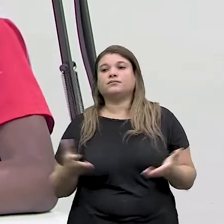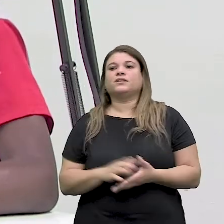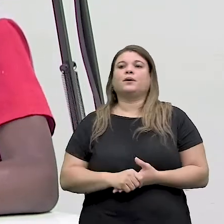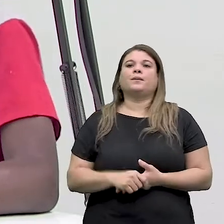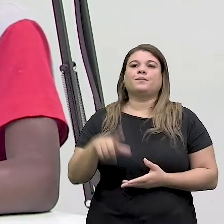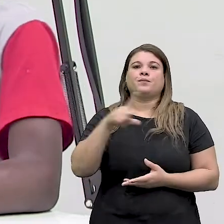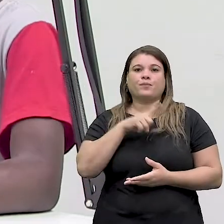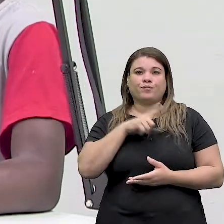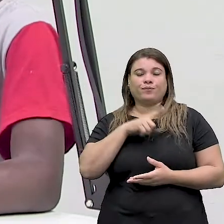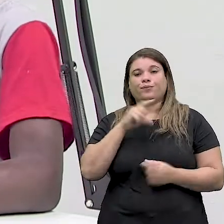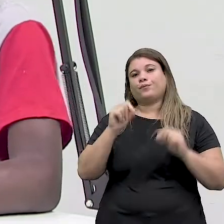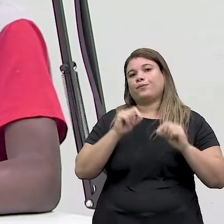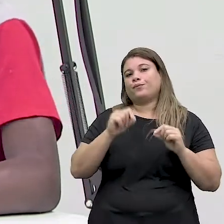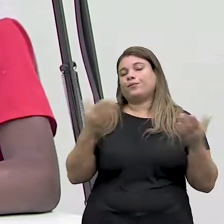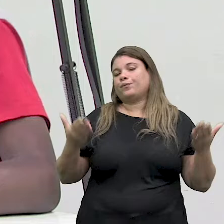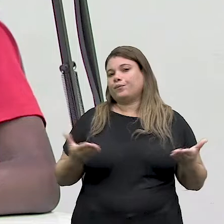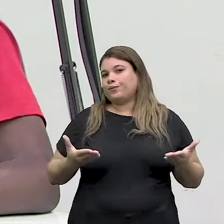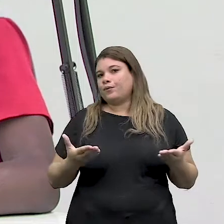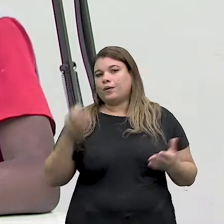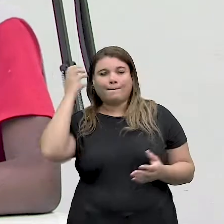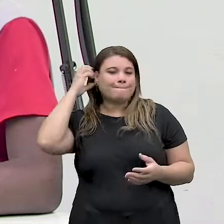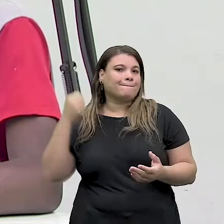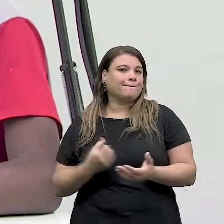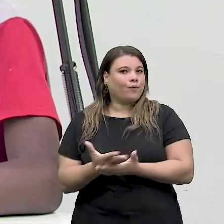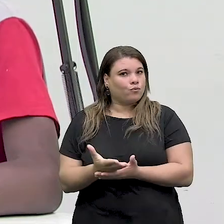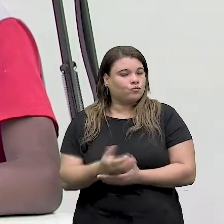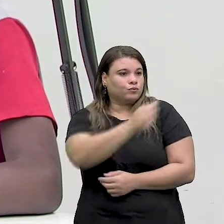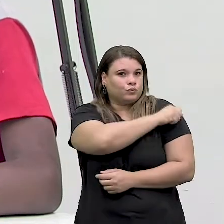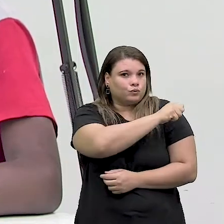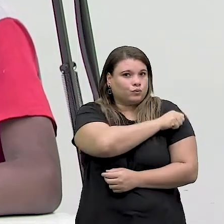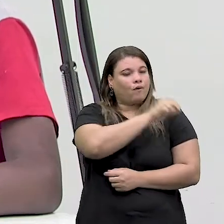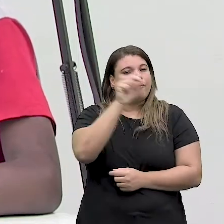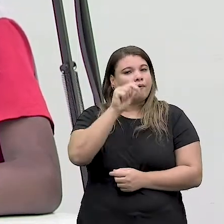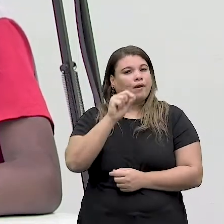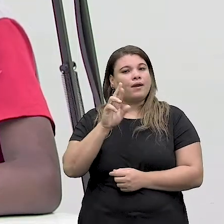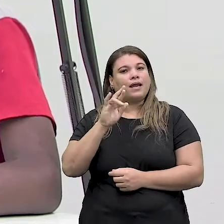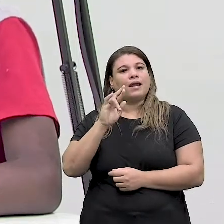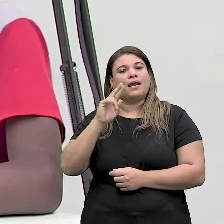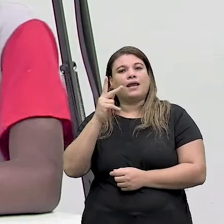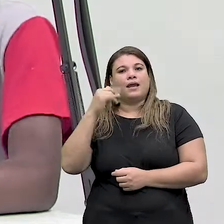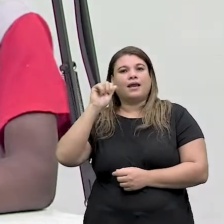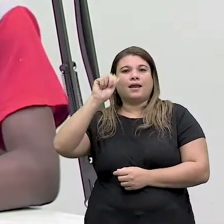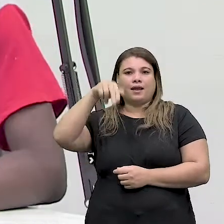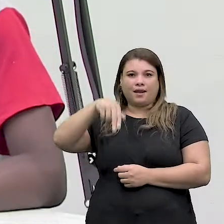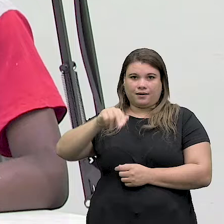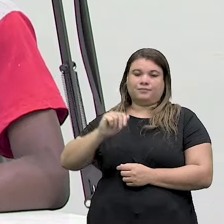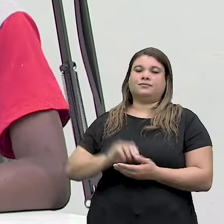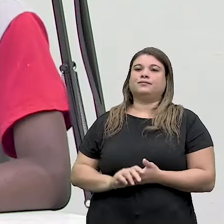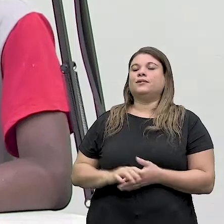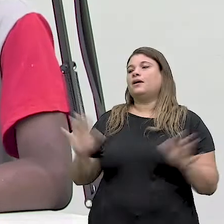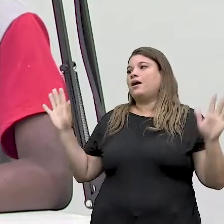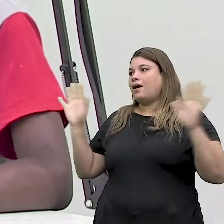claro. Bem-vindo, Rian, ao nosso SMEDpod. Obrigado. É Rian Wendley. Se apresente para nós, Rian. Eu sou o Rian